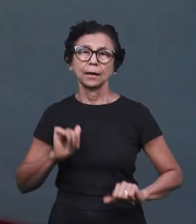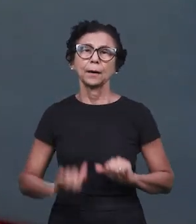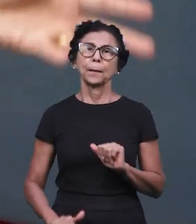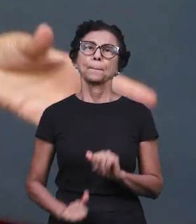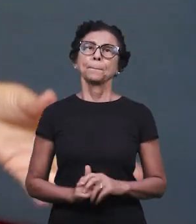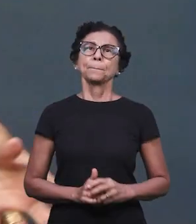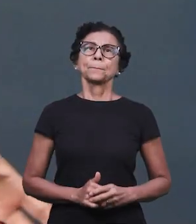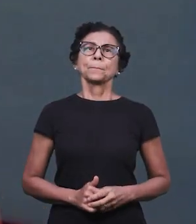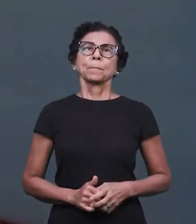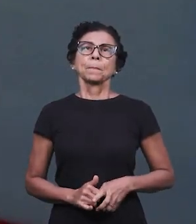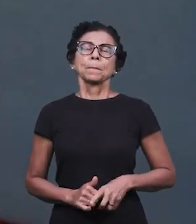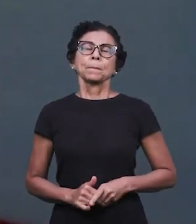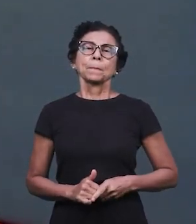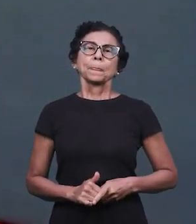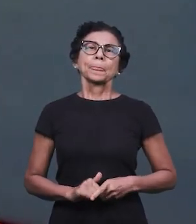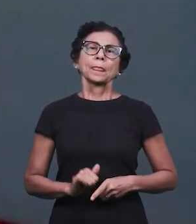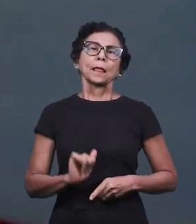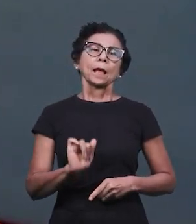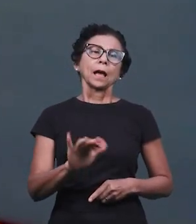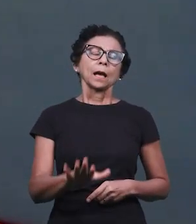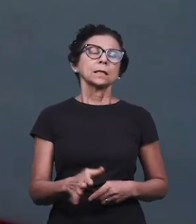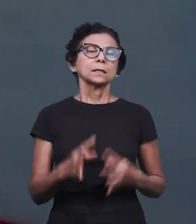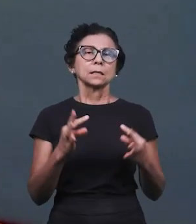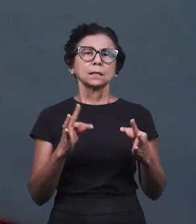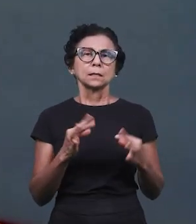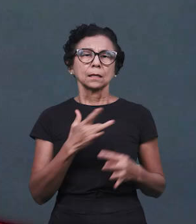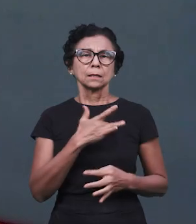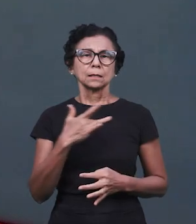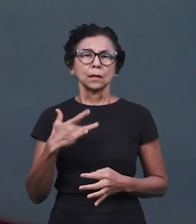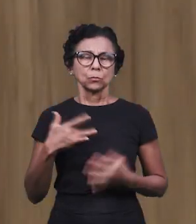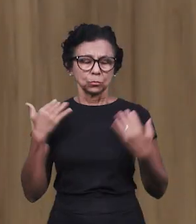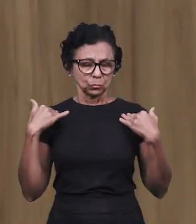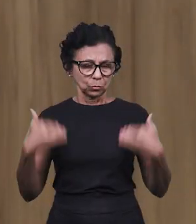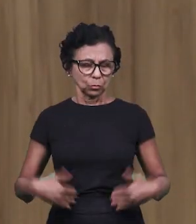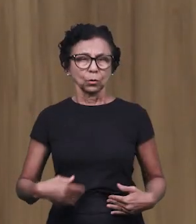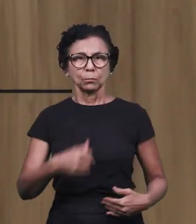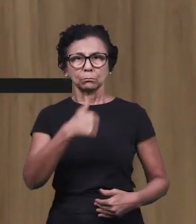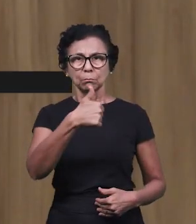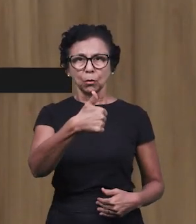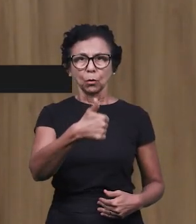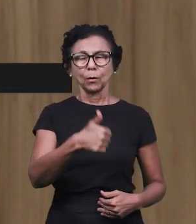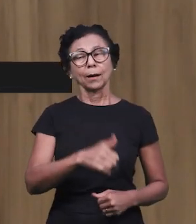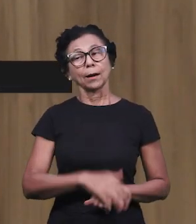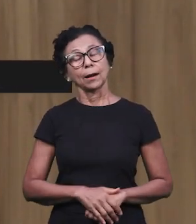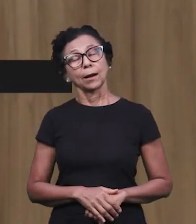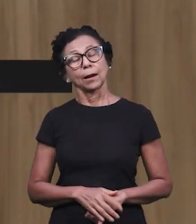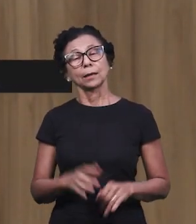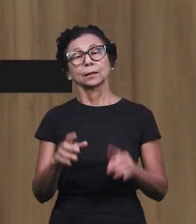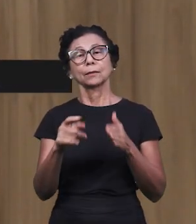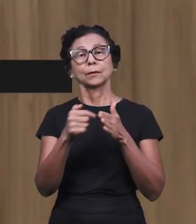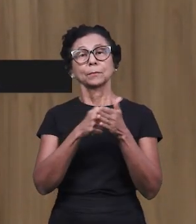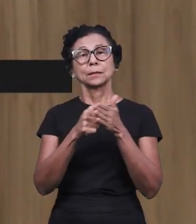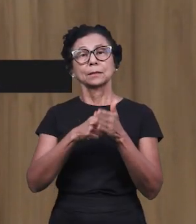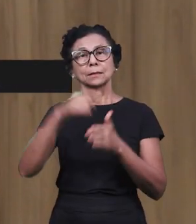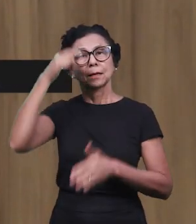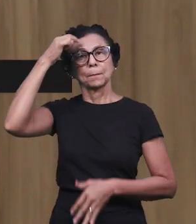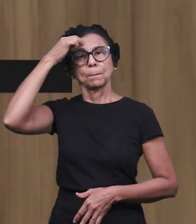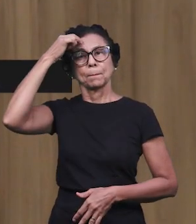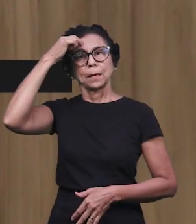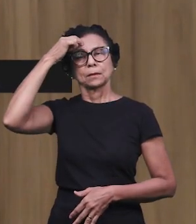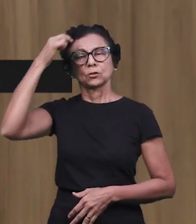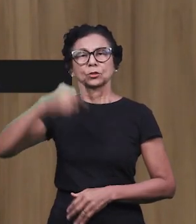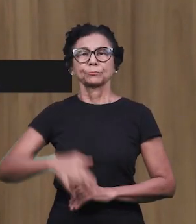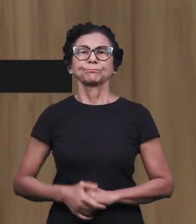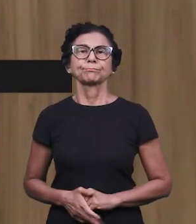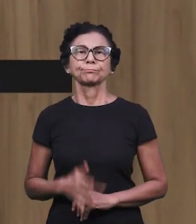e afastar da causa física, aí nós vamos pensar na saúde mental. Bem, entre esses transtornos que nós conversamos, qual deles, qual